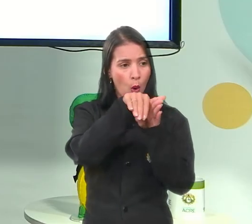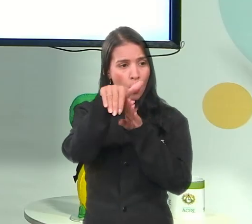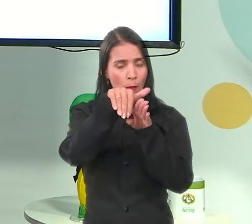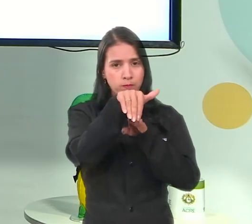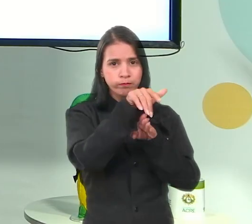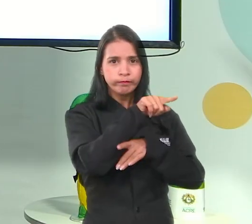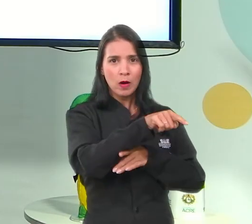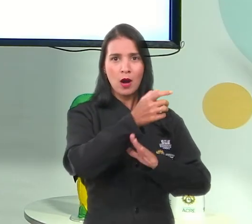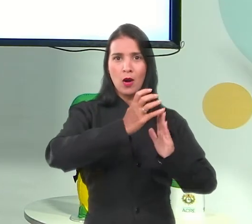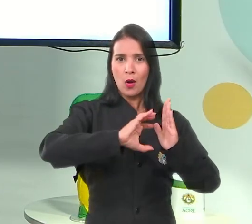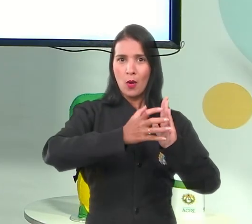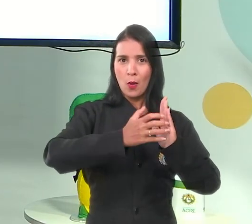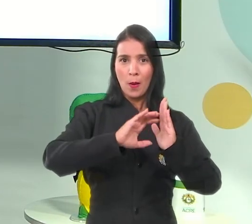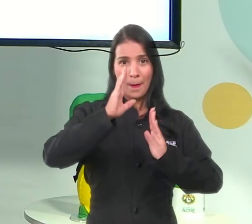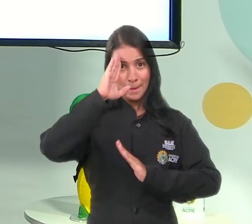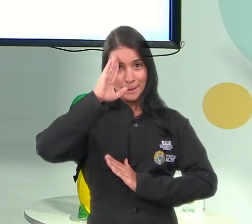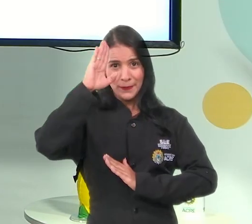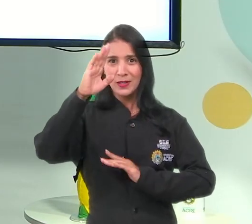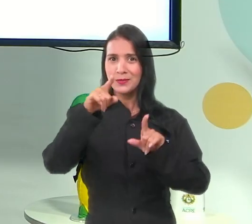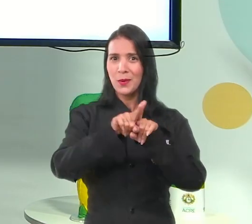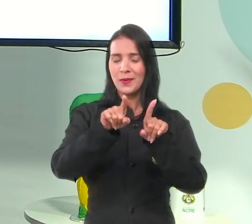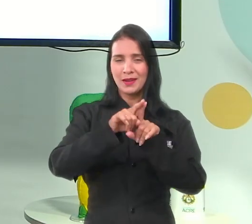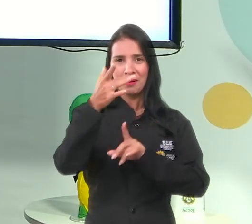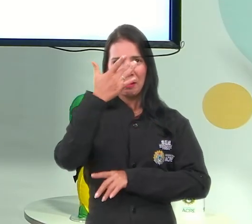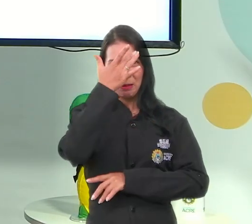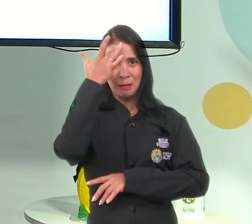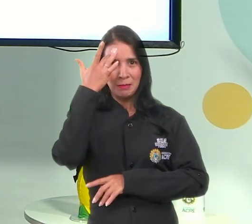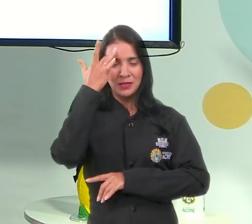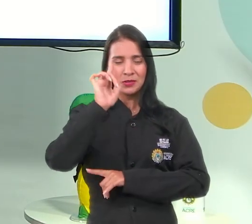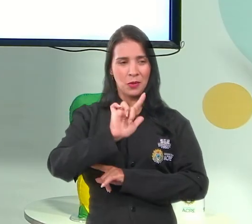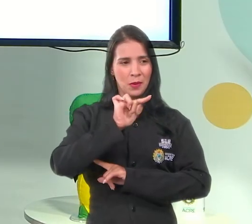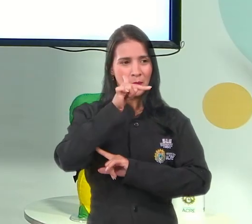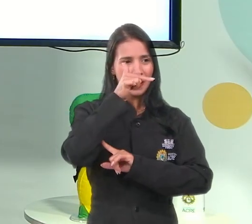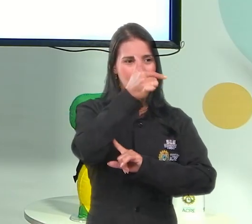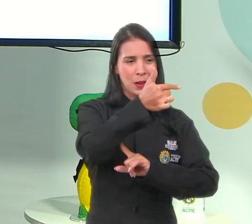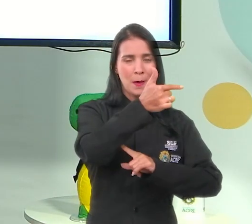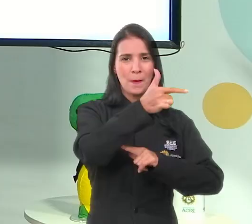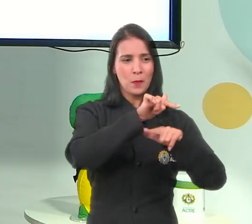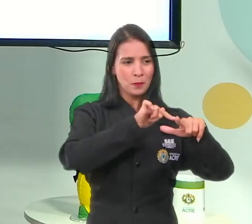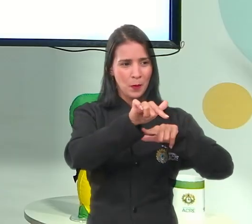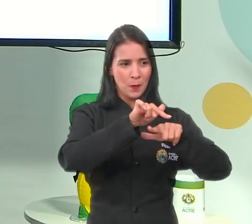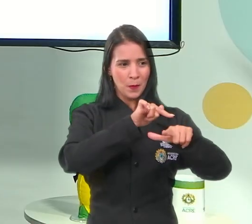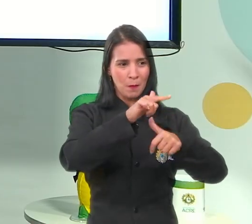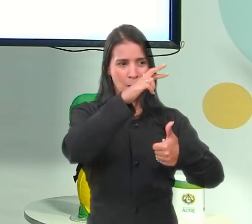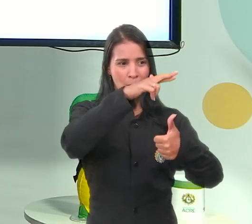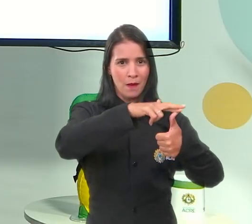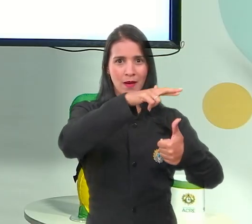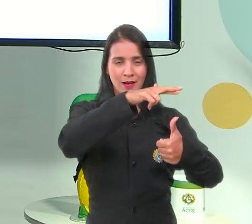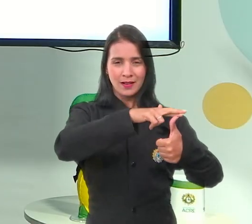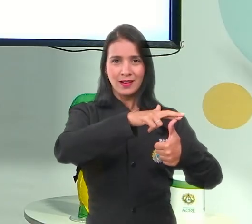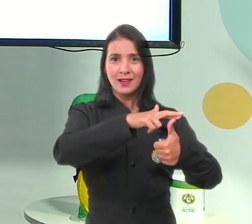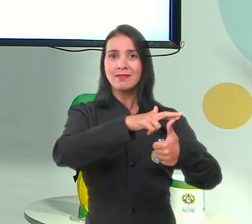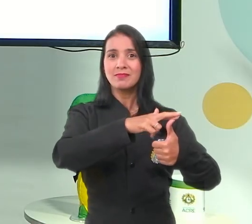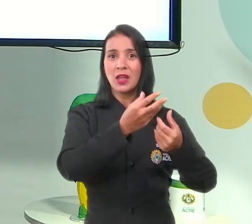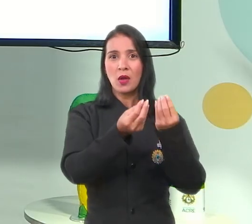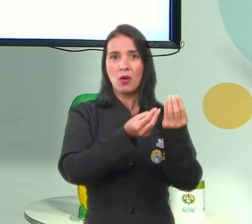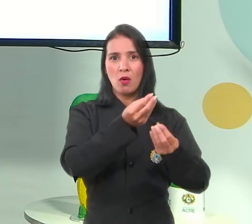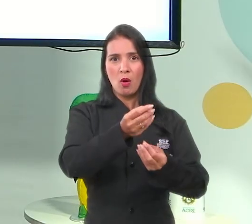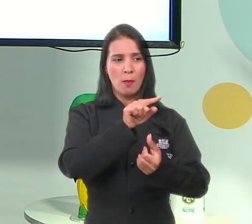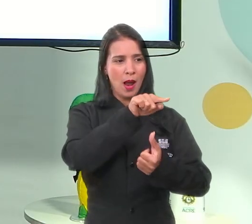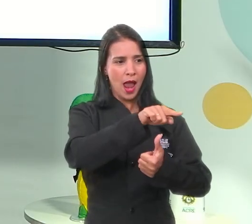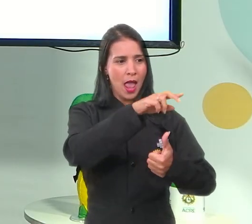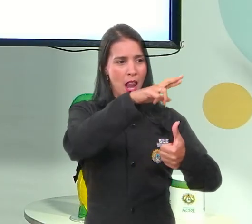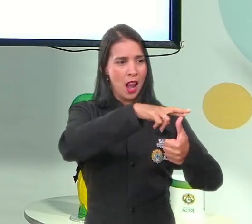e principalmente essas pessoas que irão exercer um determinado cargo a atuar em nome dos